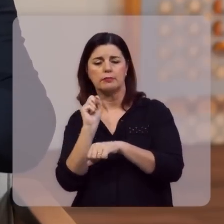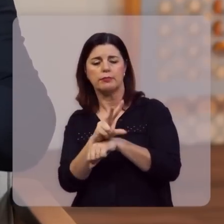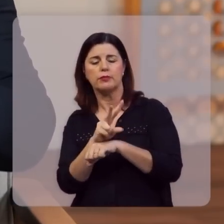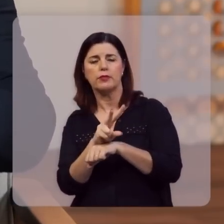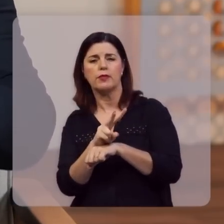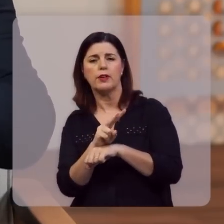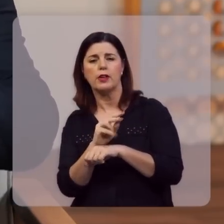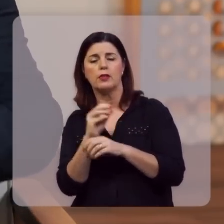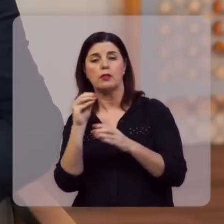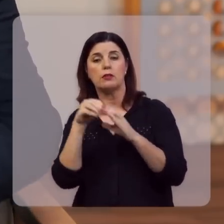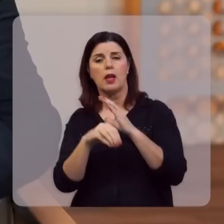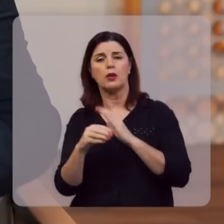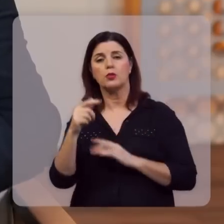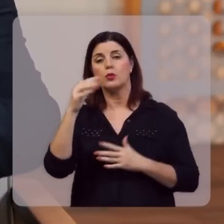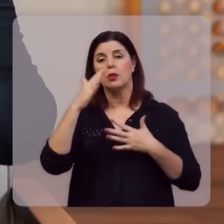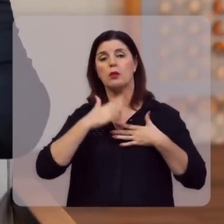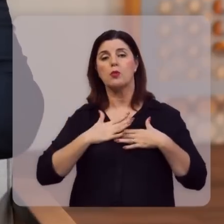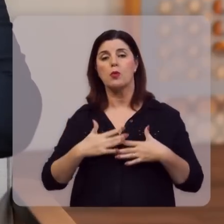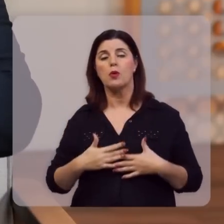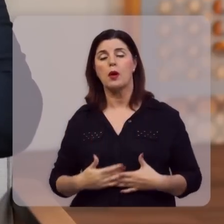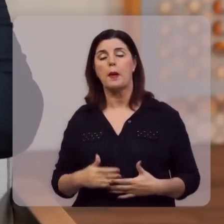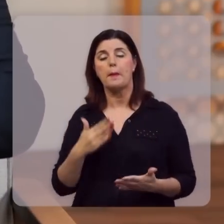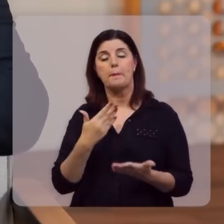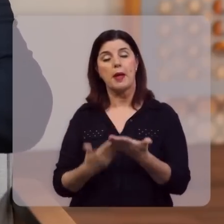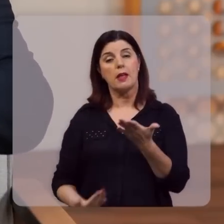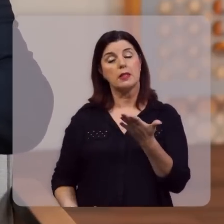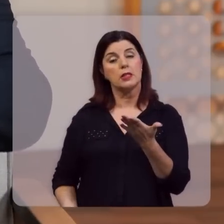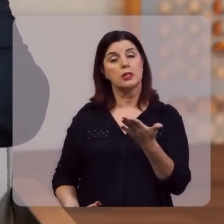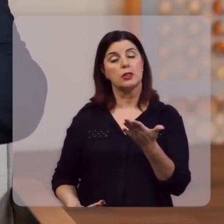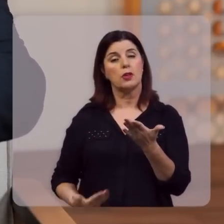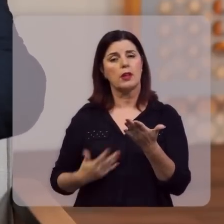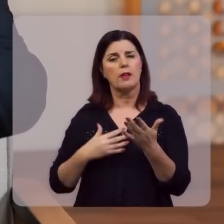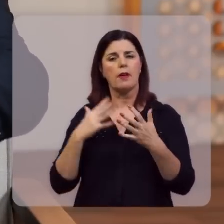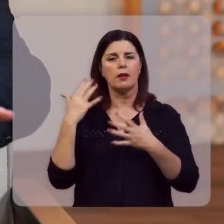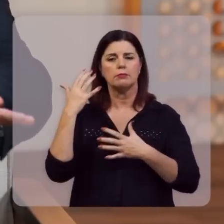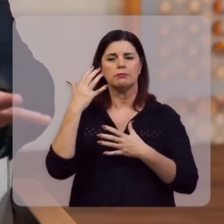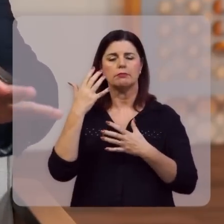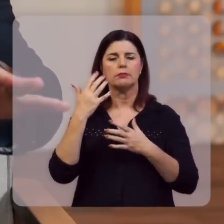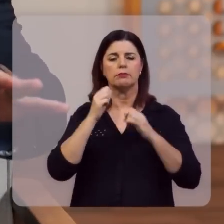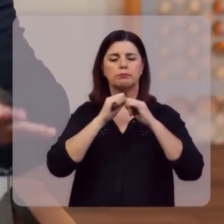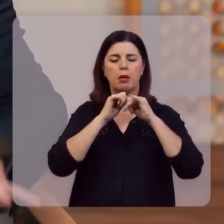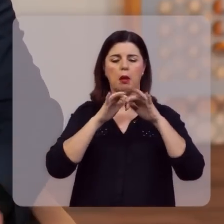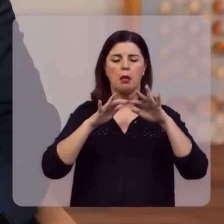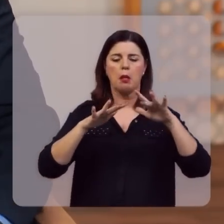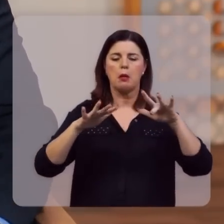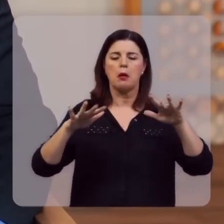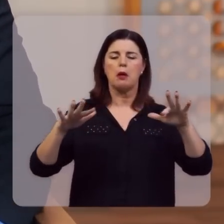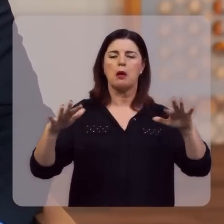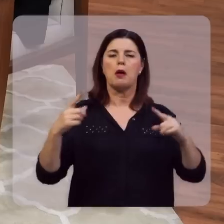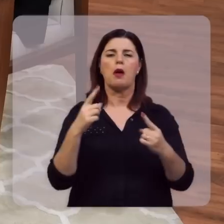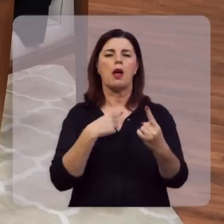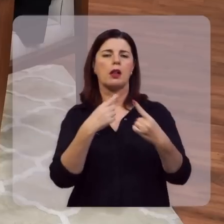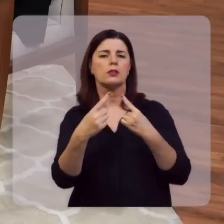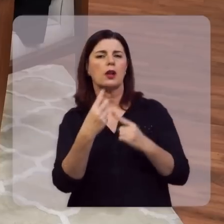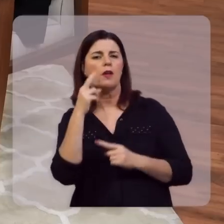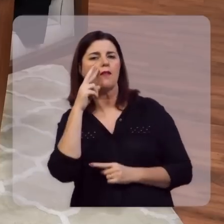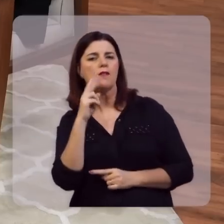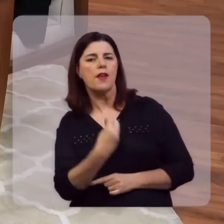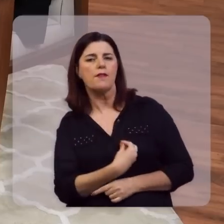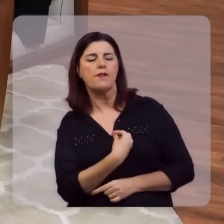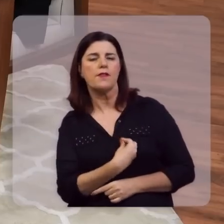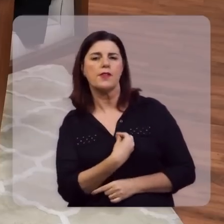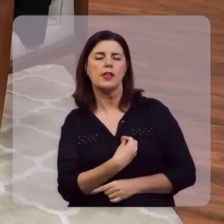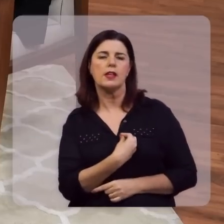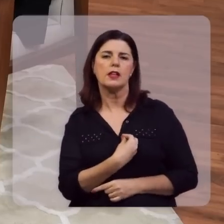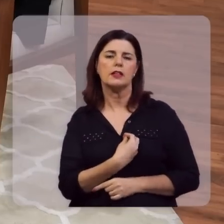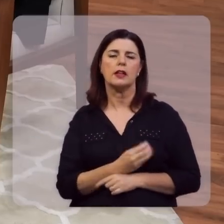instalado nesse ser humano criado à imagem de Deus, porém caído, que vai se espalhando em todos os relacionamentos, na sua maneira de ver a